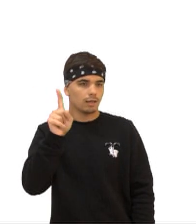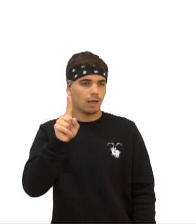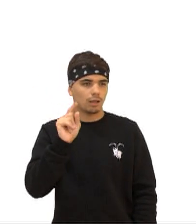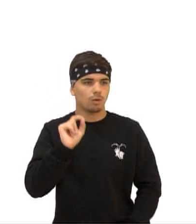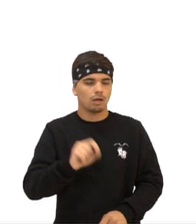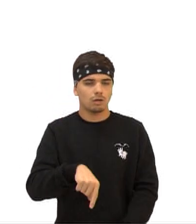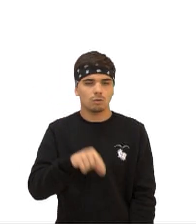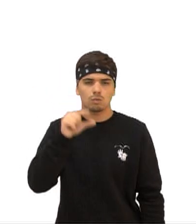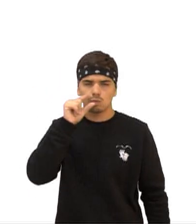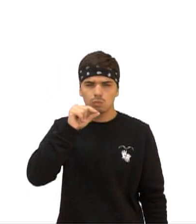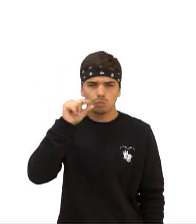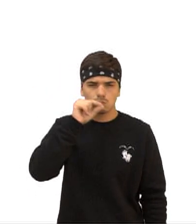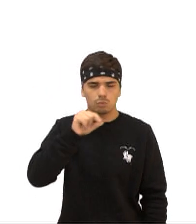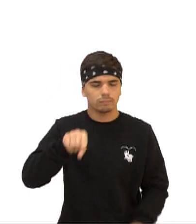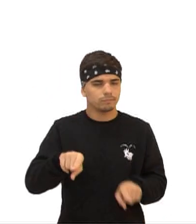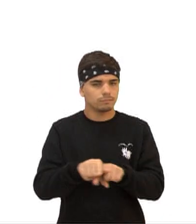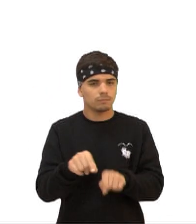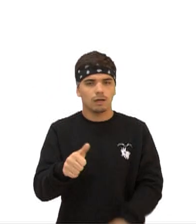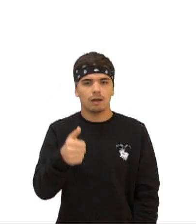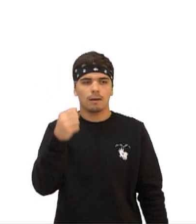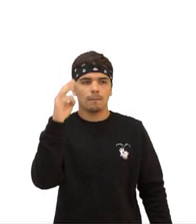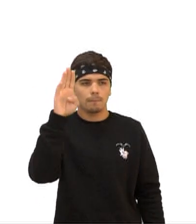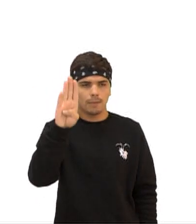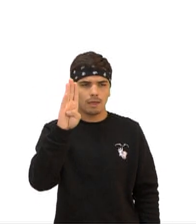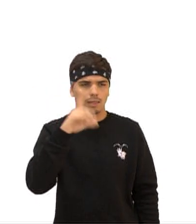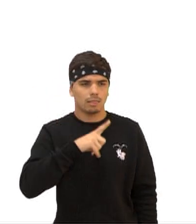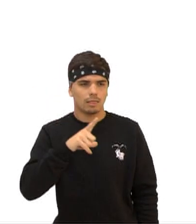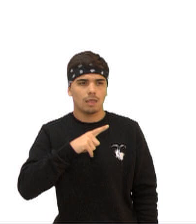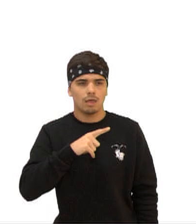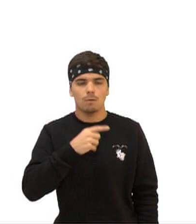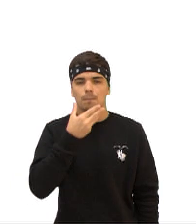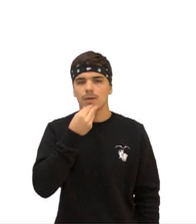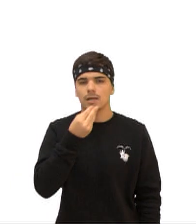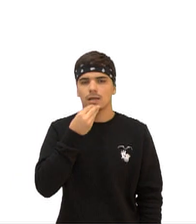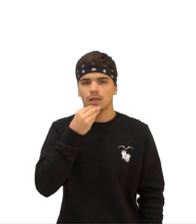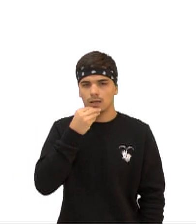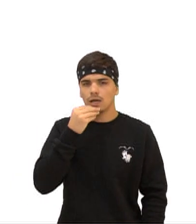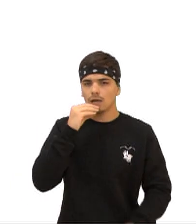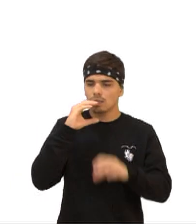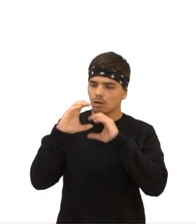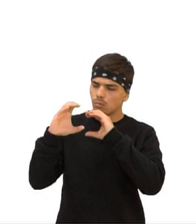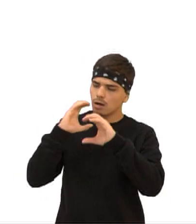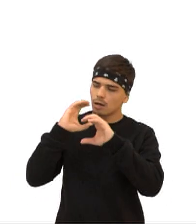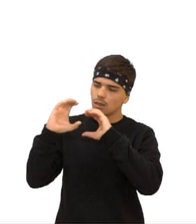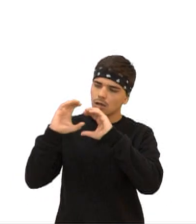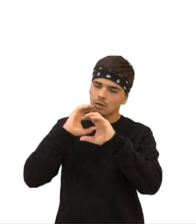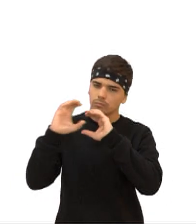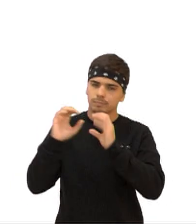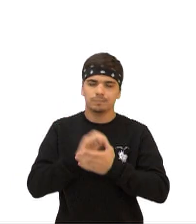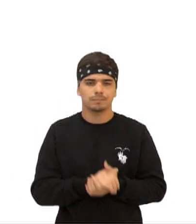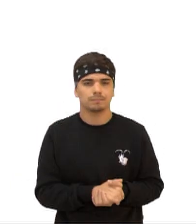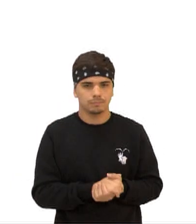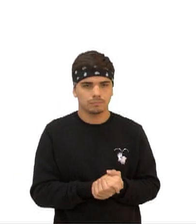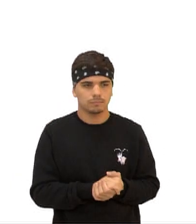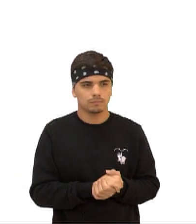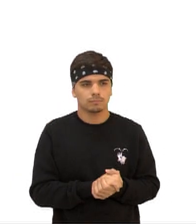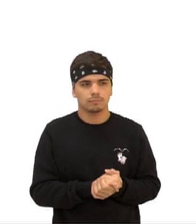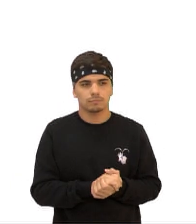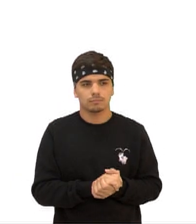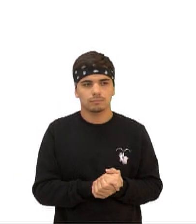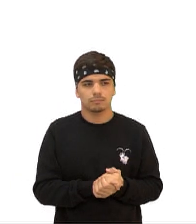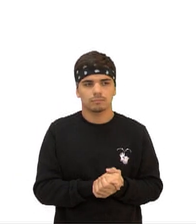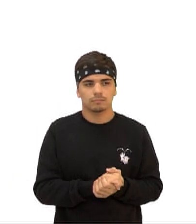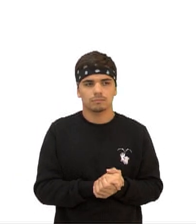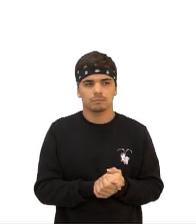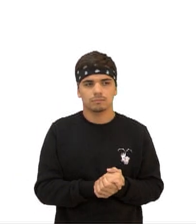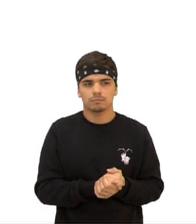assobiando na letra B eu tenho um menininho e ele está cantando na letra C alguém